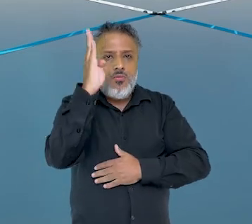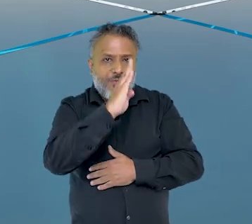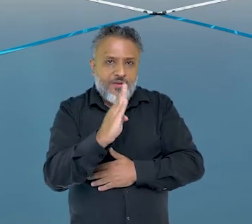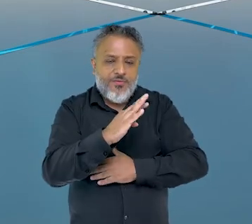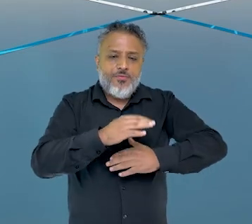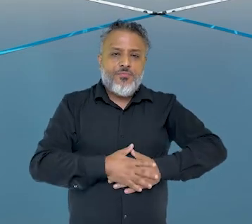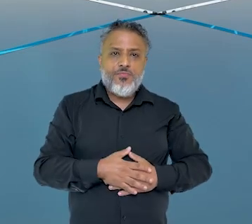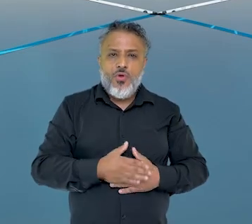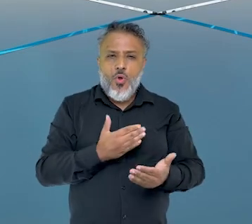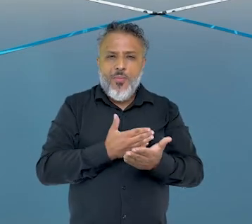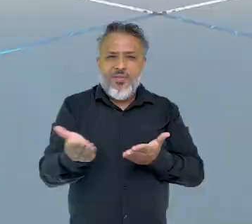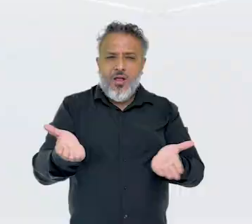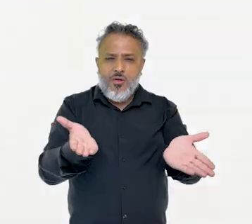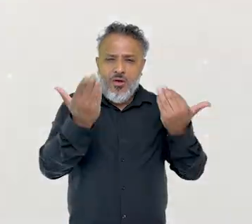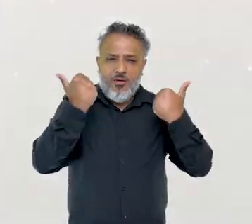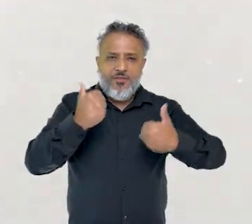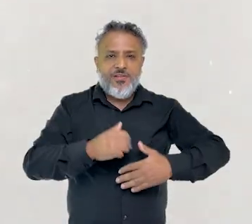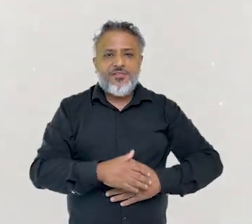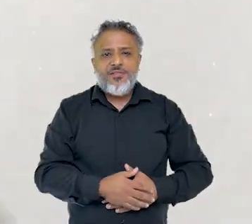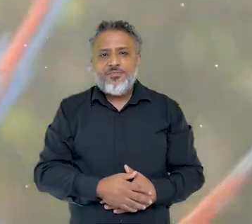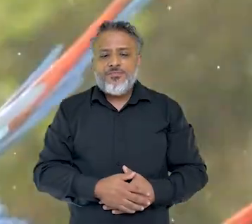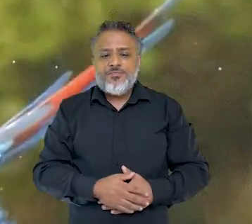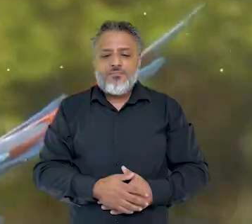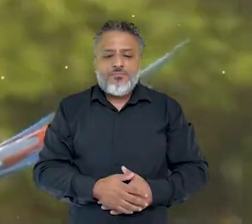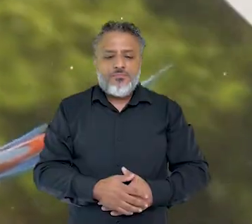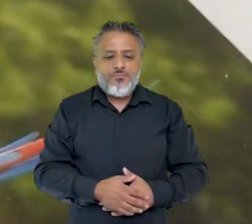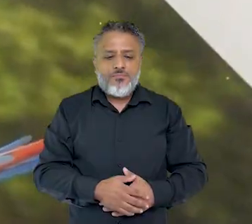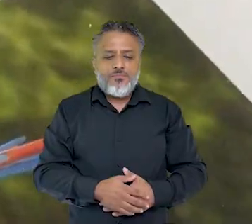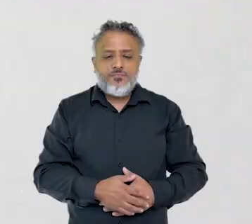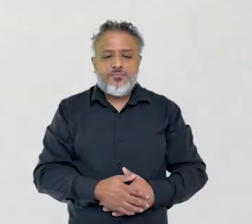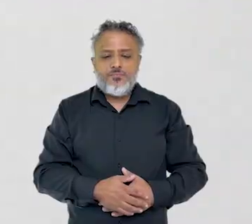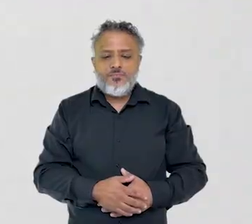Começa agora. Vem comigo.